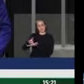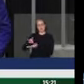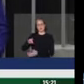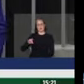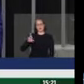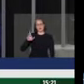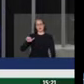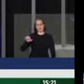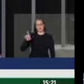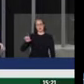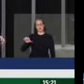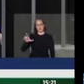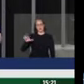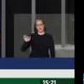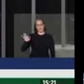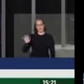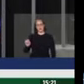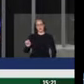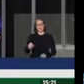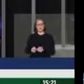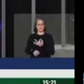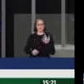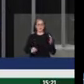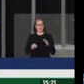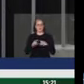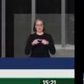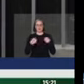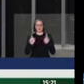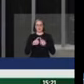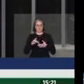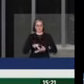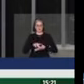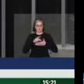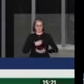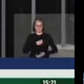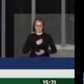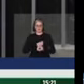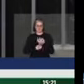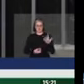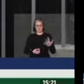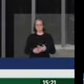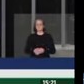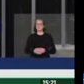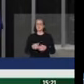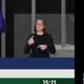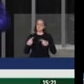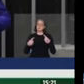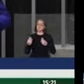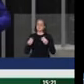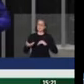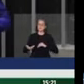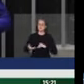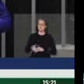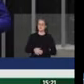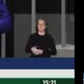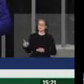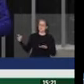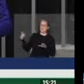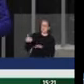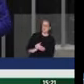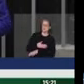todos os partidos, para discutir a sessão do Congresso. Quando a gente vê, entram